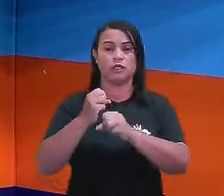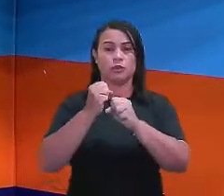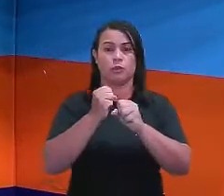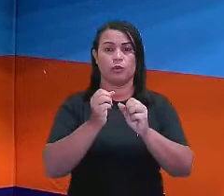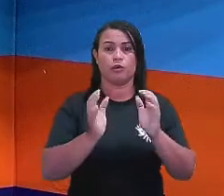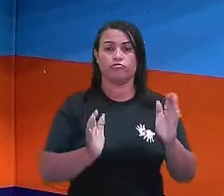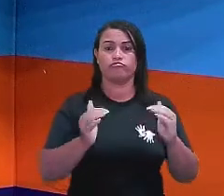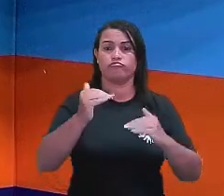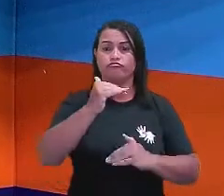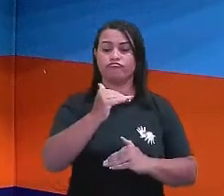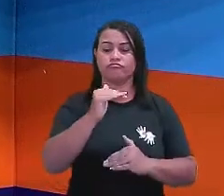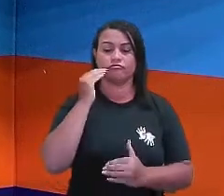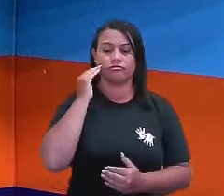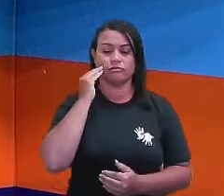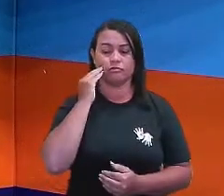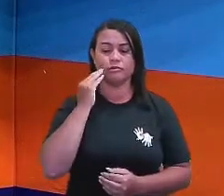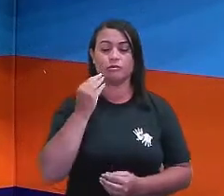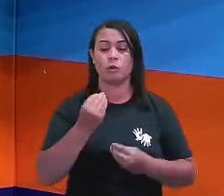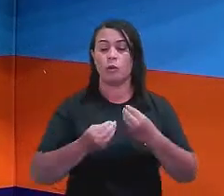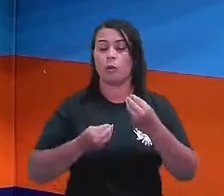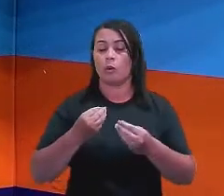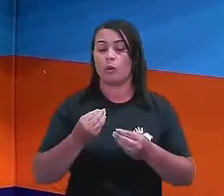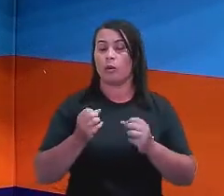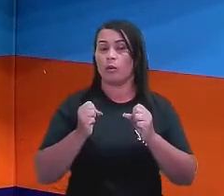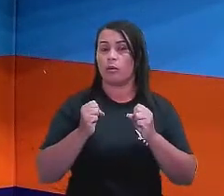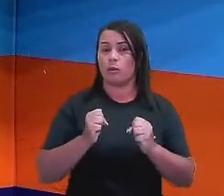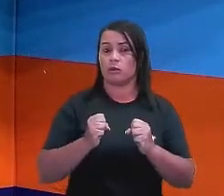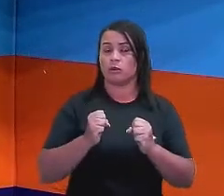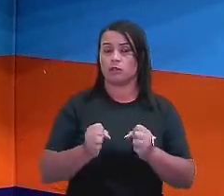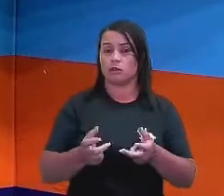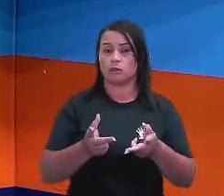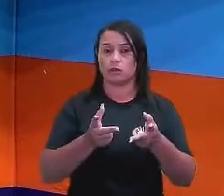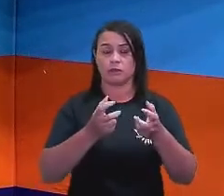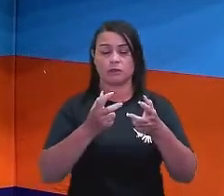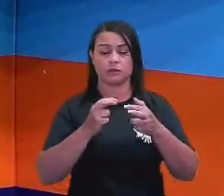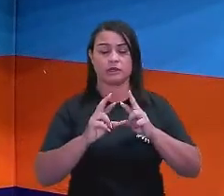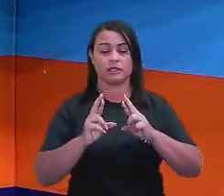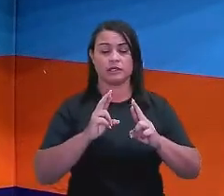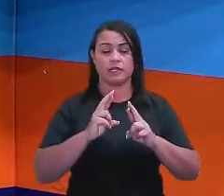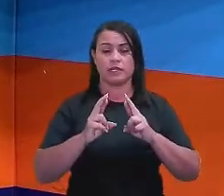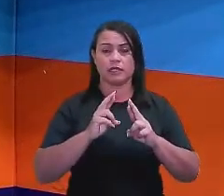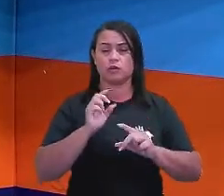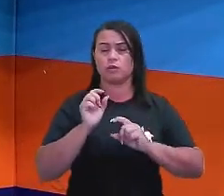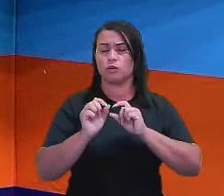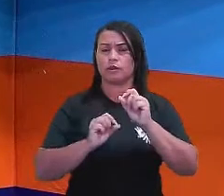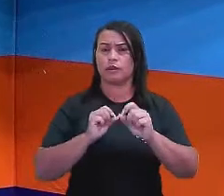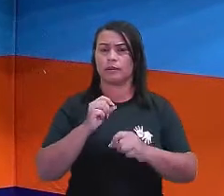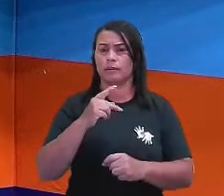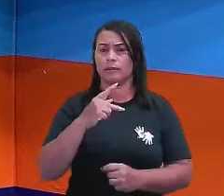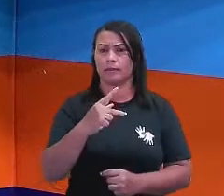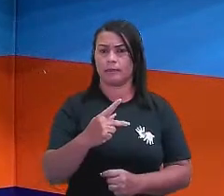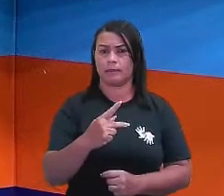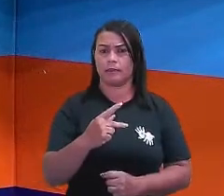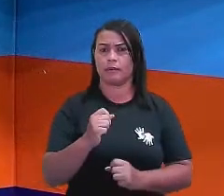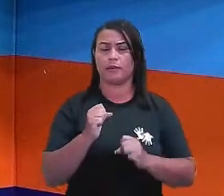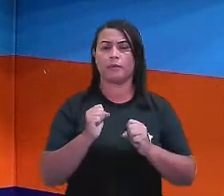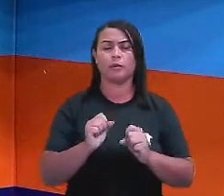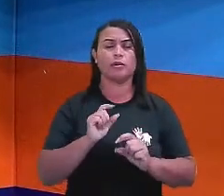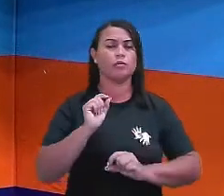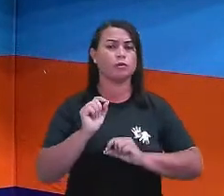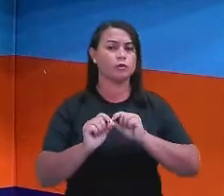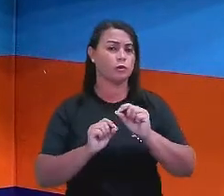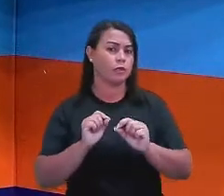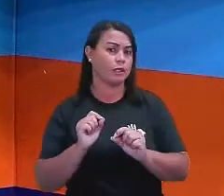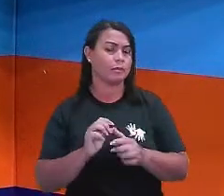figura. Então, para que a gente possa perceber essa relação do que é perímetro, né, a gente pode chamar